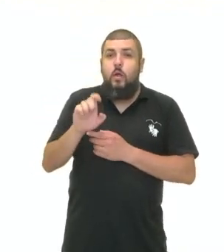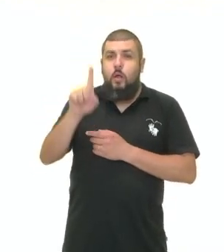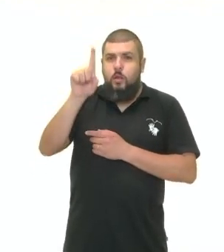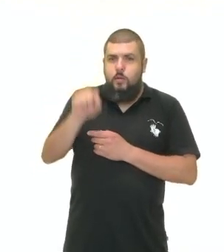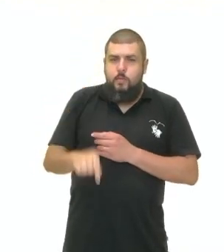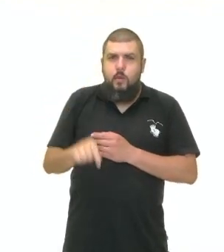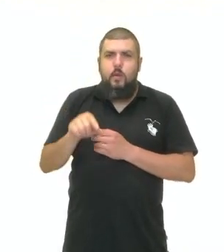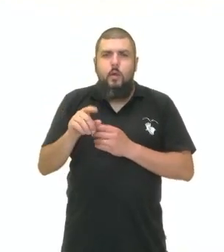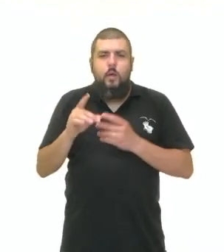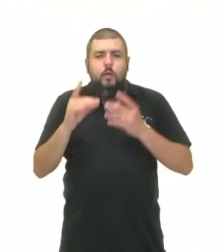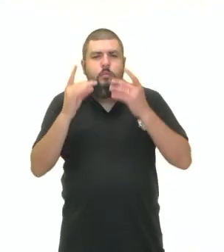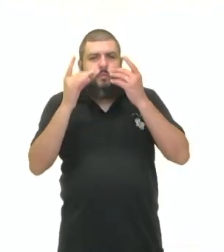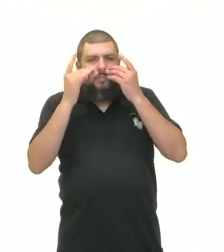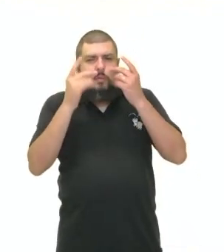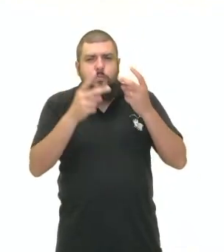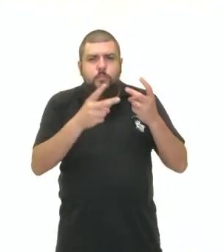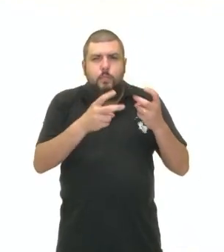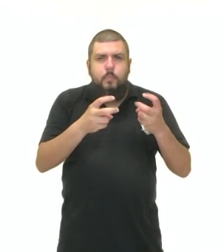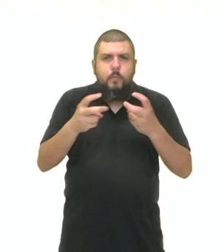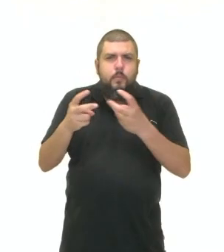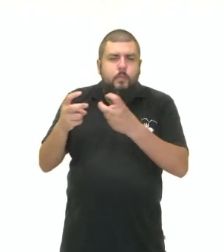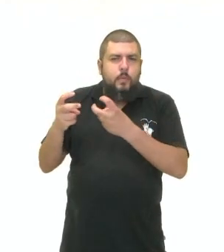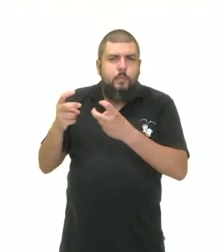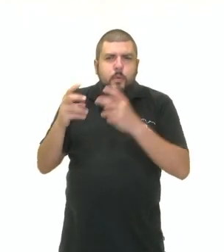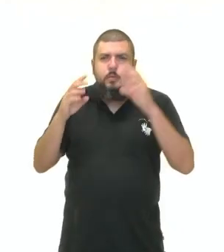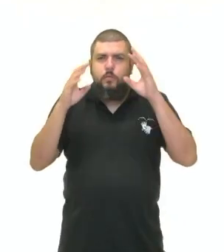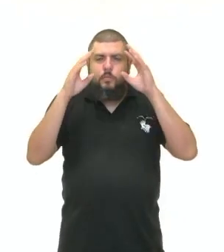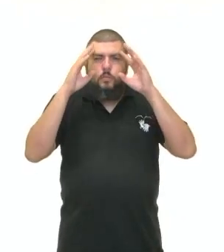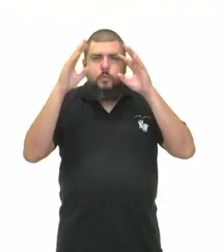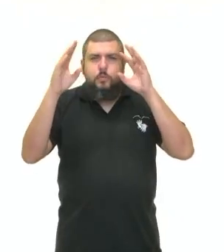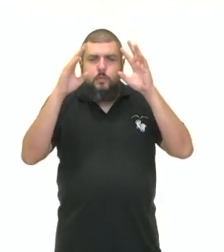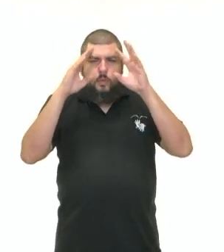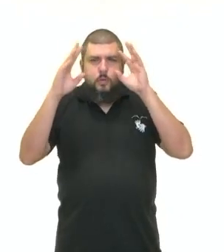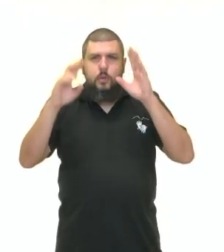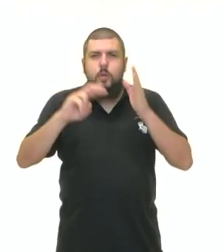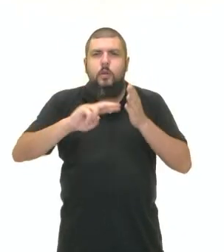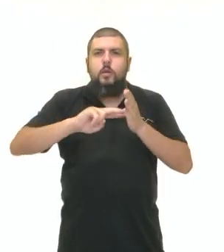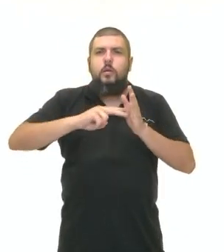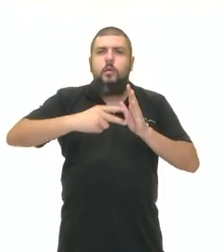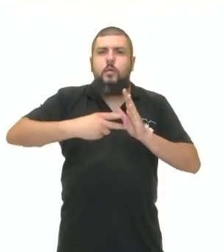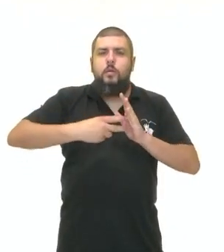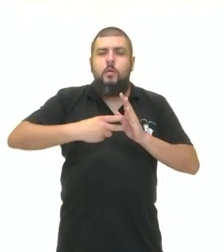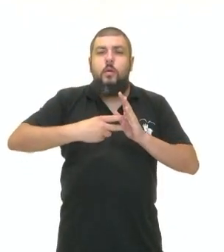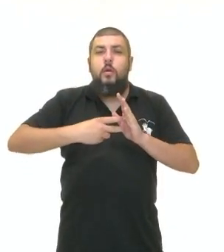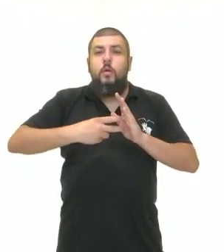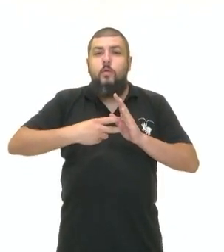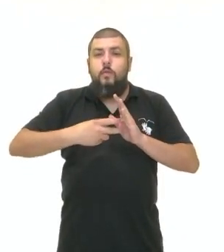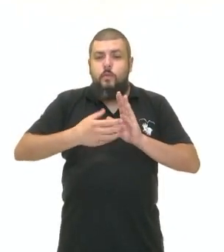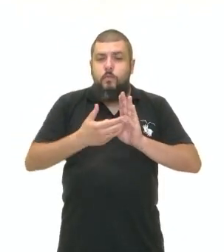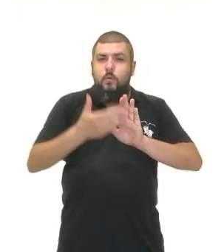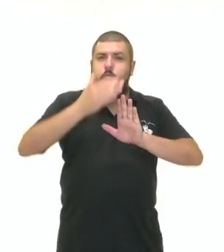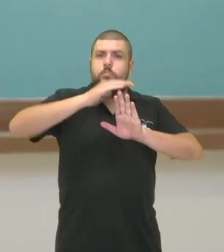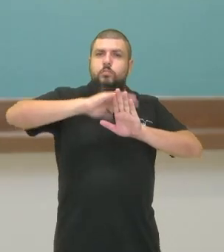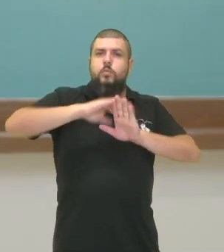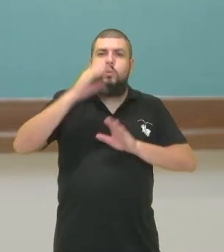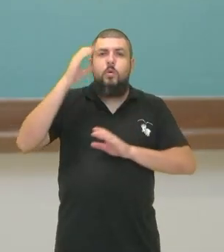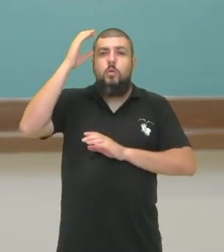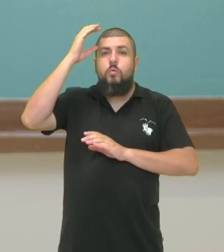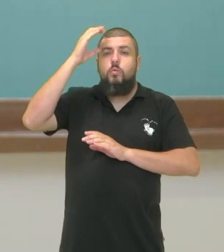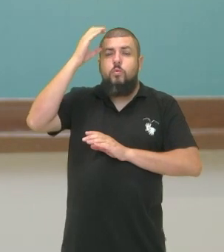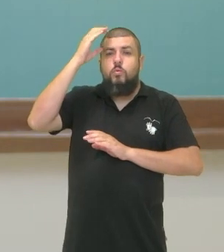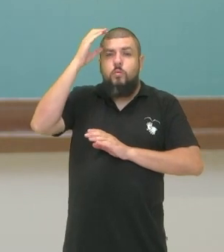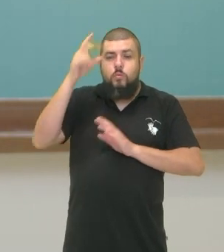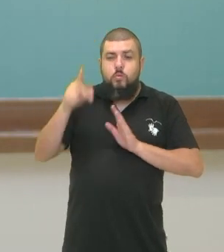de ideias que se correspondem às formas de consciência que os homens têm em determinada época. Então, para